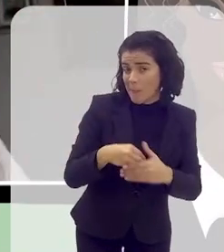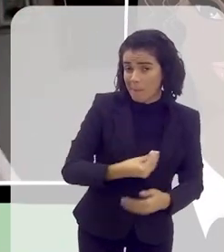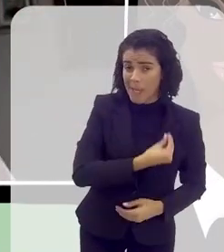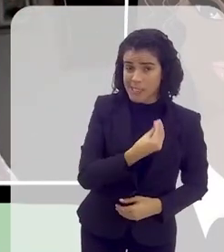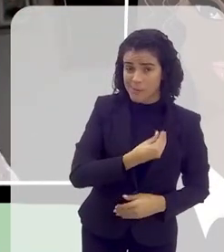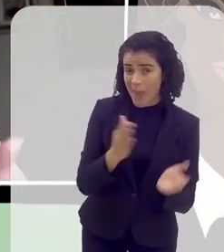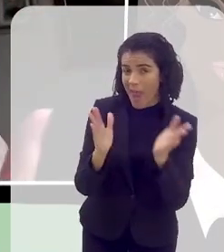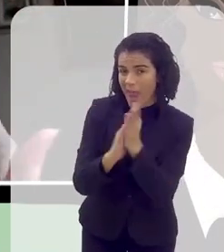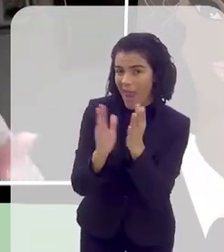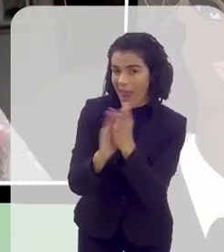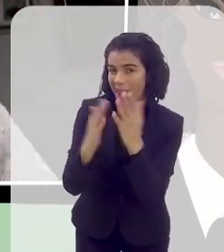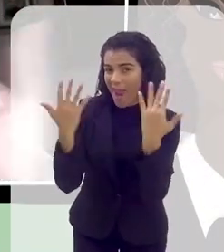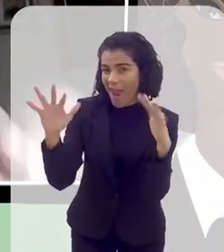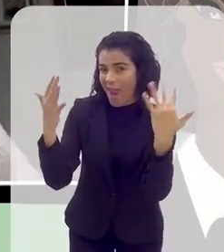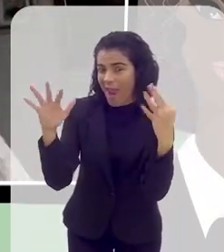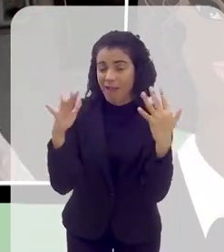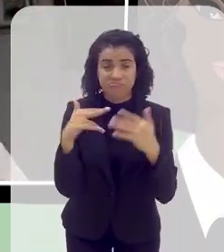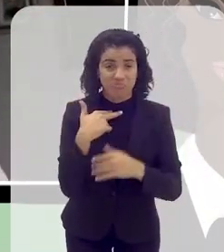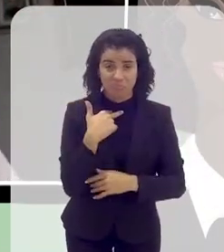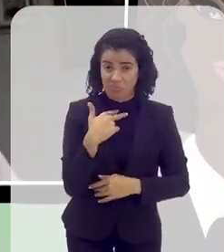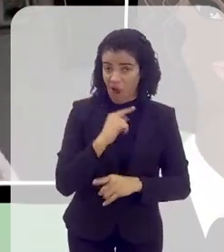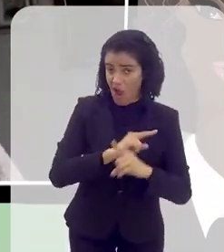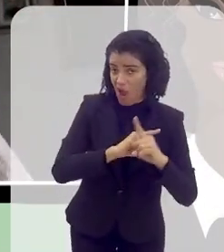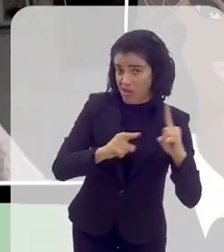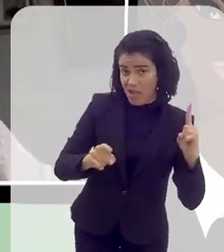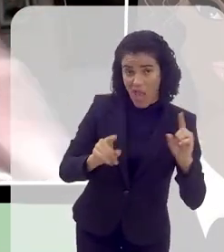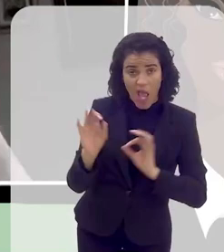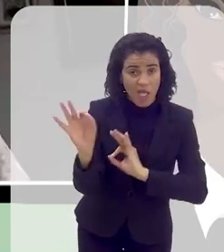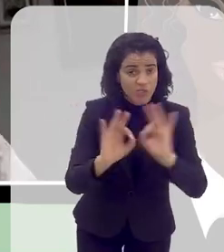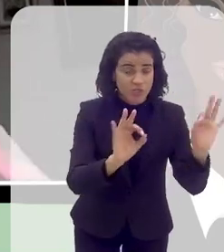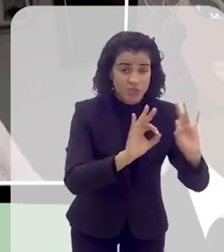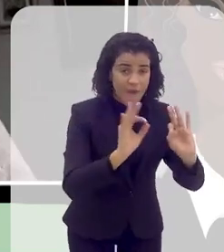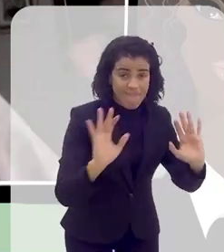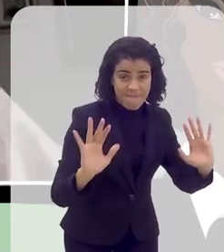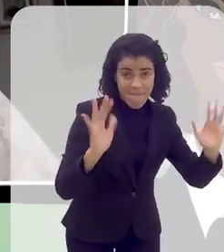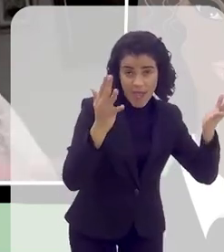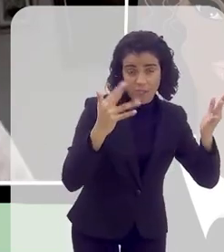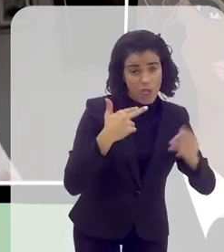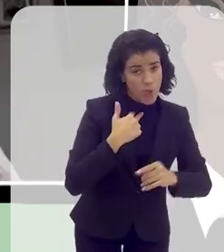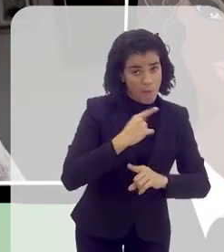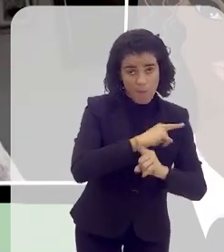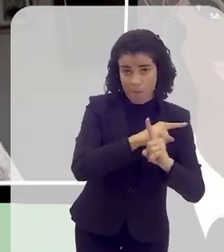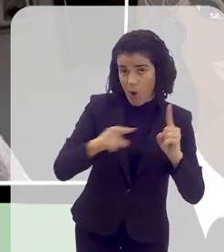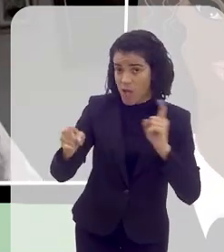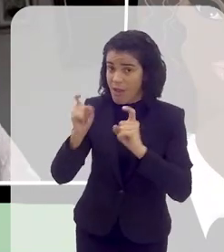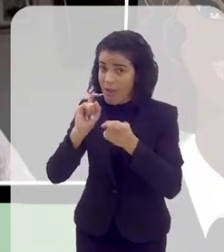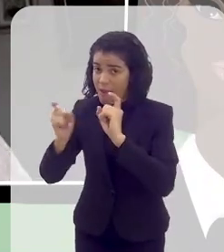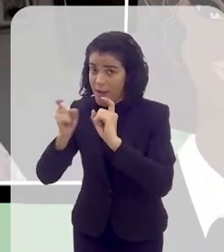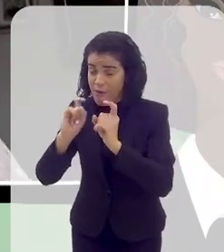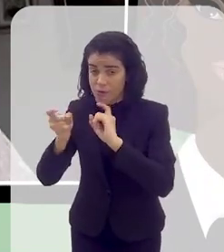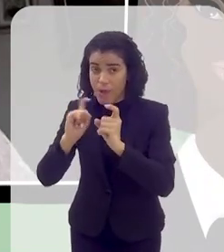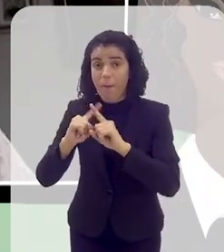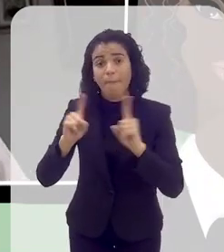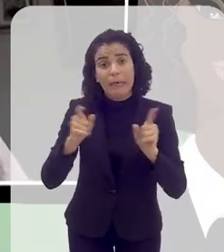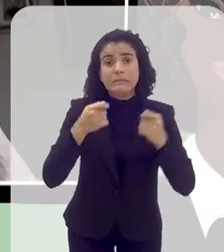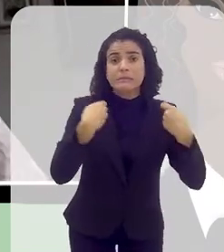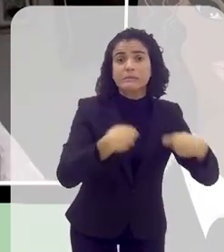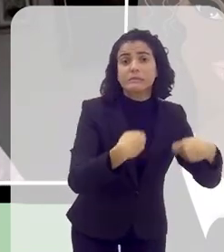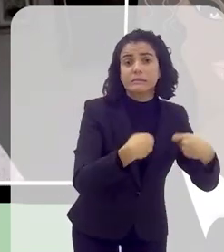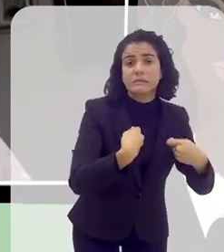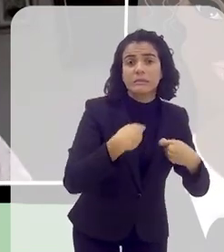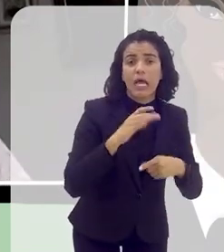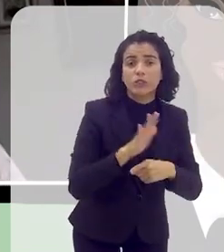do parabéns, ela pode ajudar a fazer a festa. Ela não pode ir nas reuniões da escola, mas ela pode e